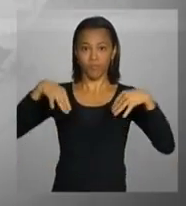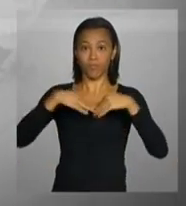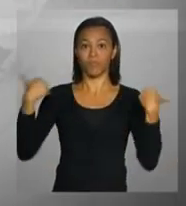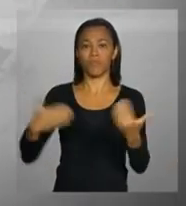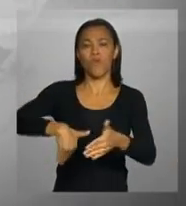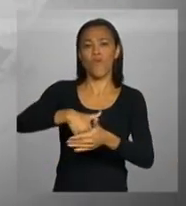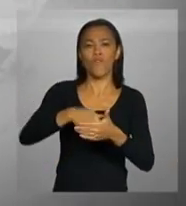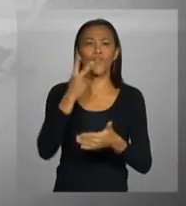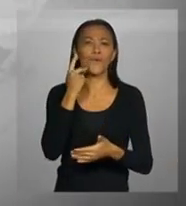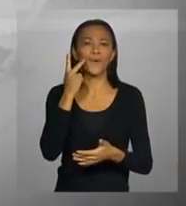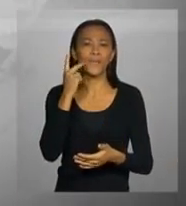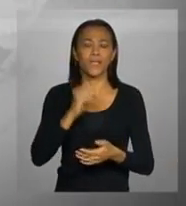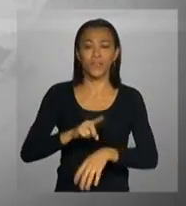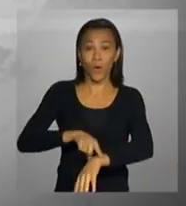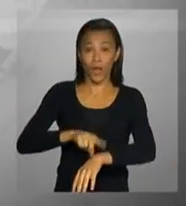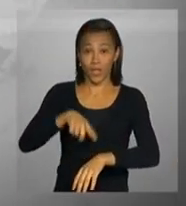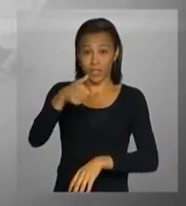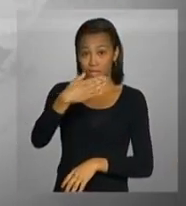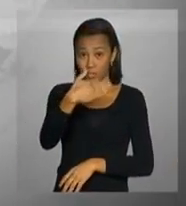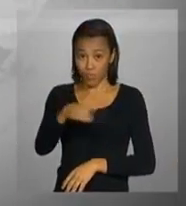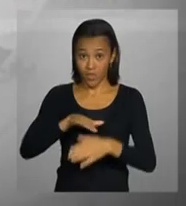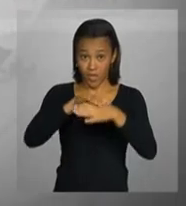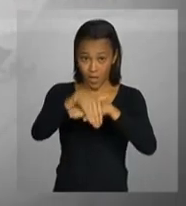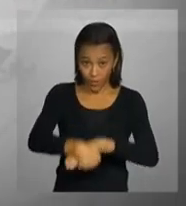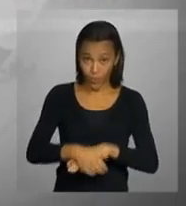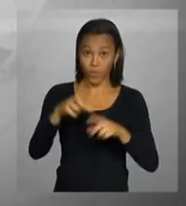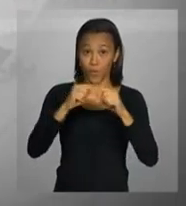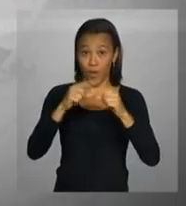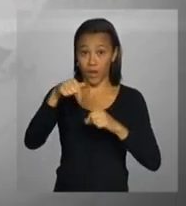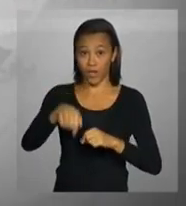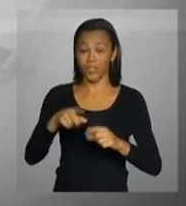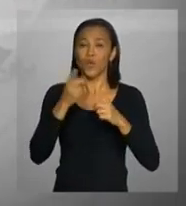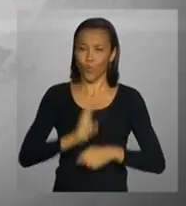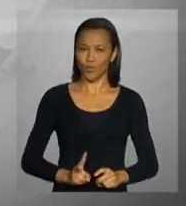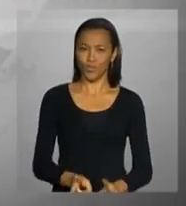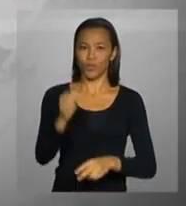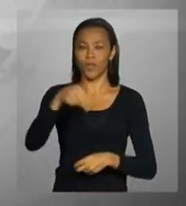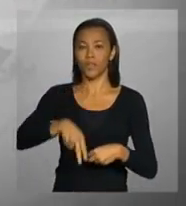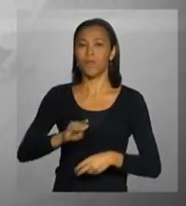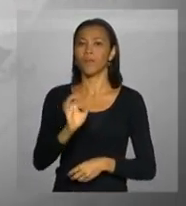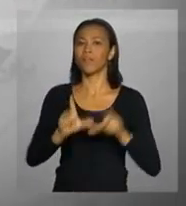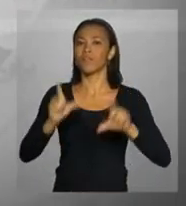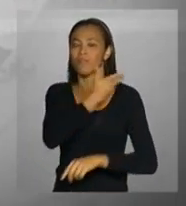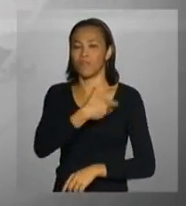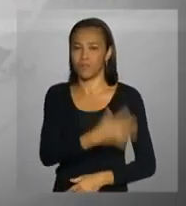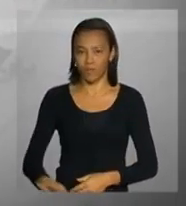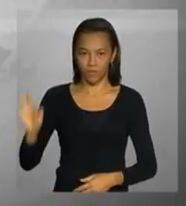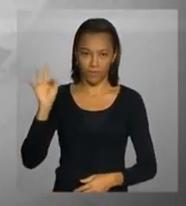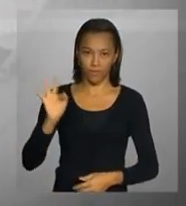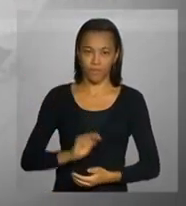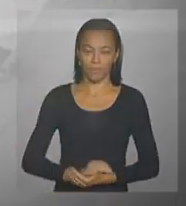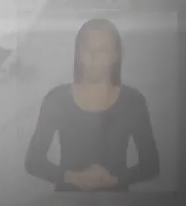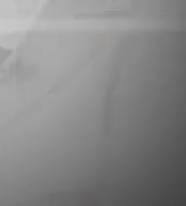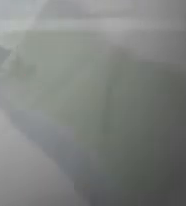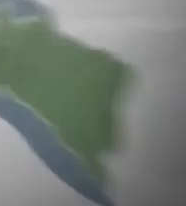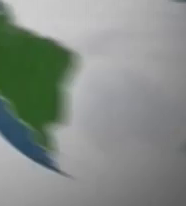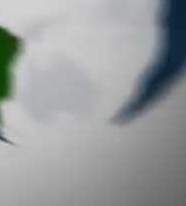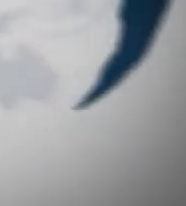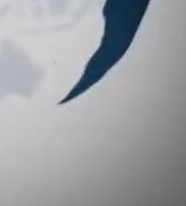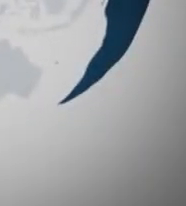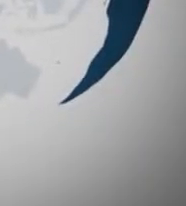Fortaleza a partir das 7:30 da noite, horário de Brasília. Continue com a gente na NBR, a TV do governo federal.